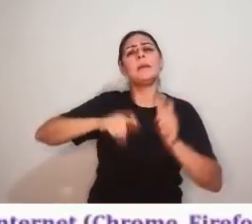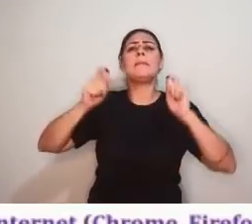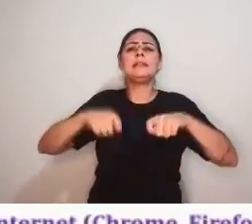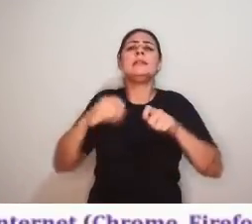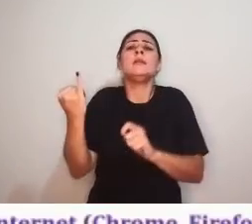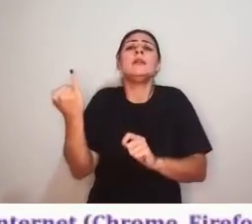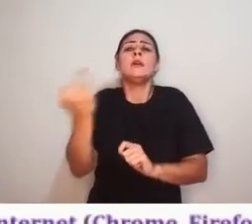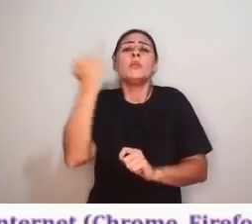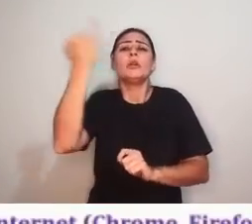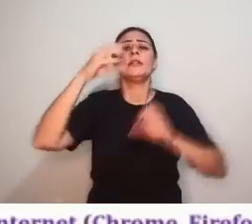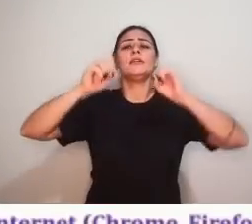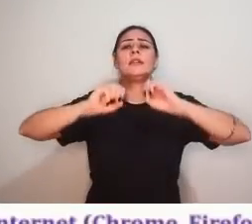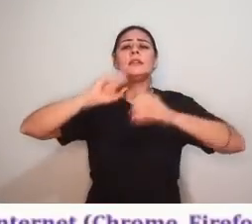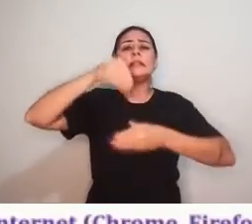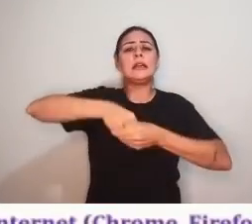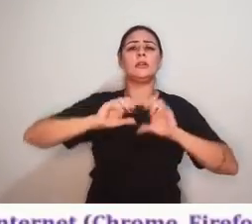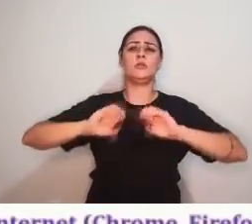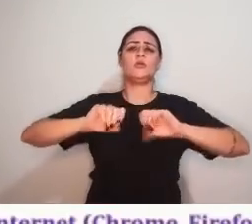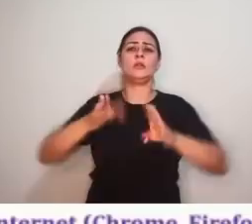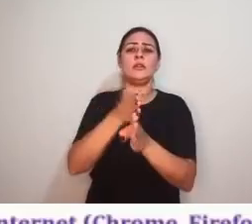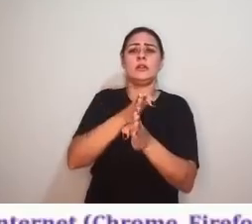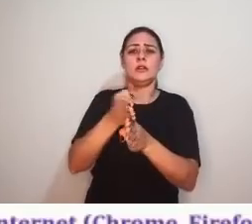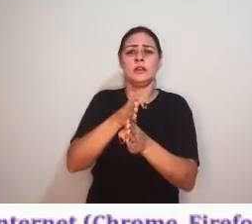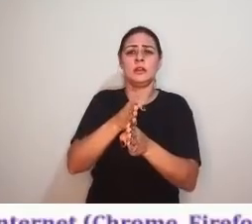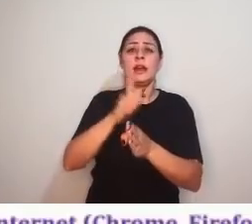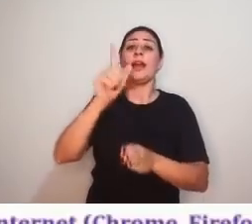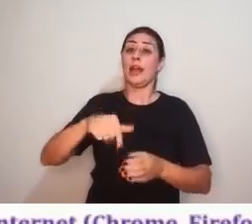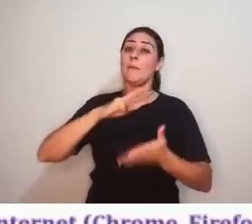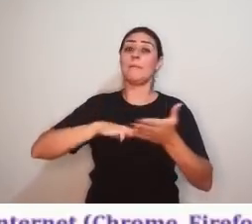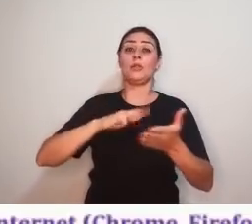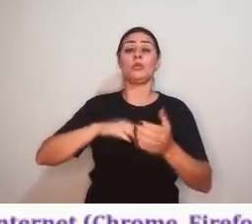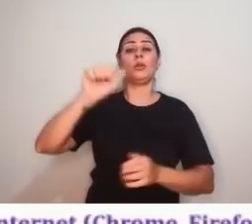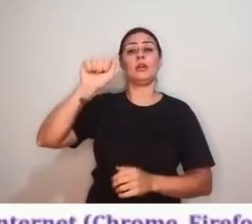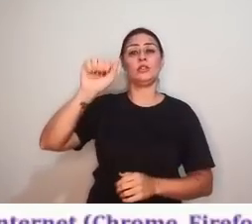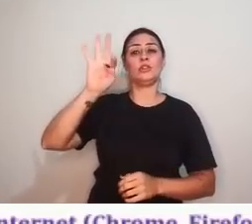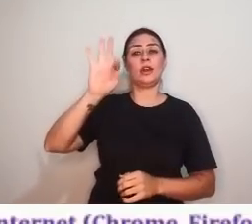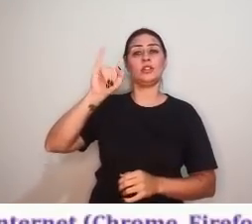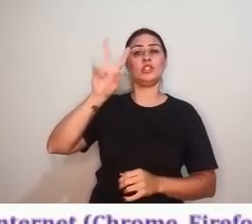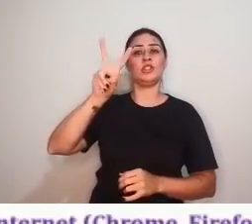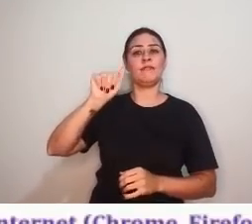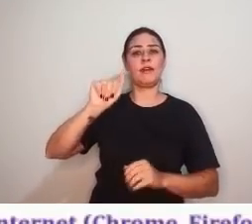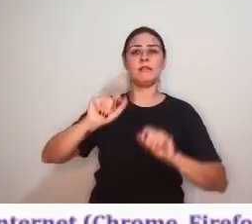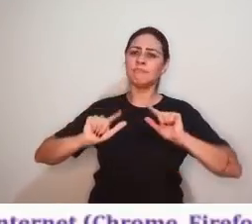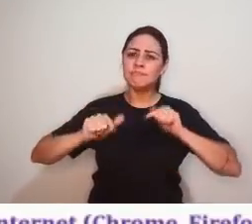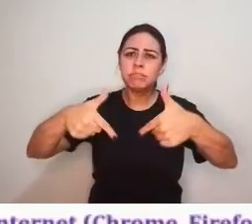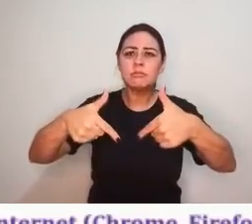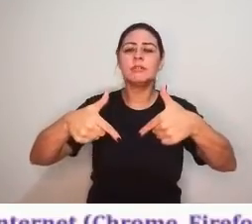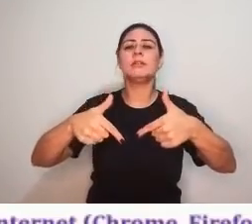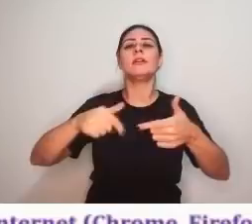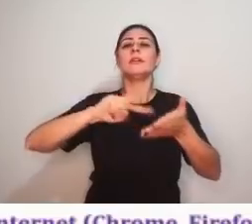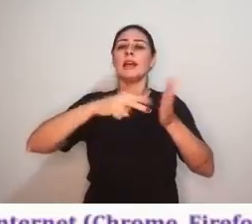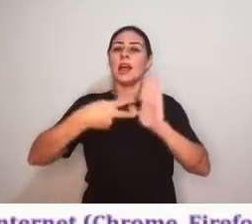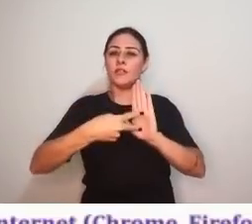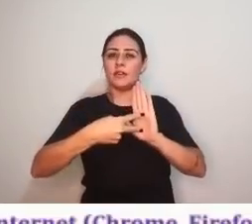precisa considerar para o trabalho no ensino híbrido? Metodologia ativa, como ela é hoje denominada, que são as